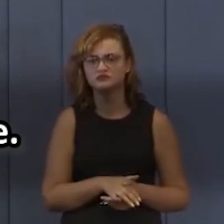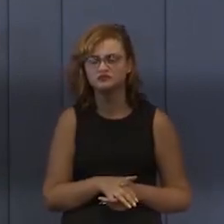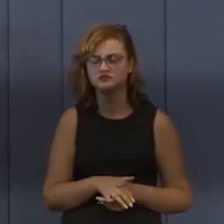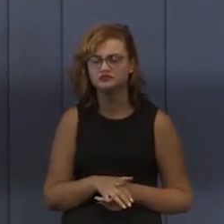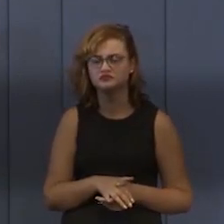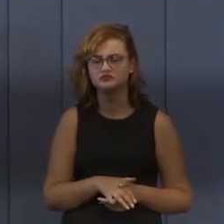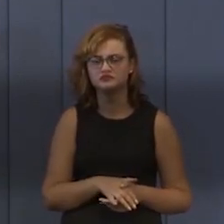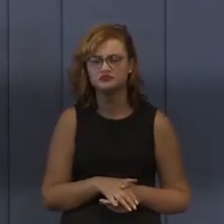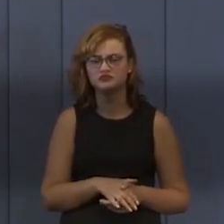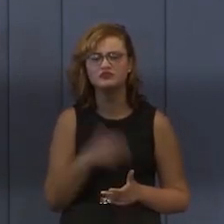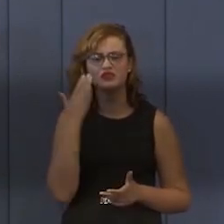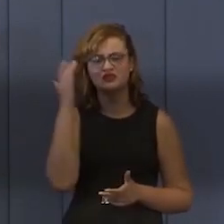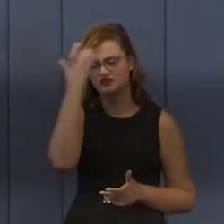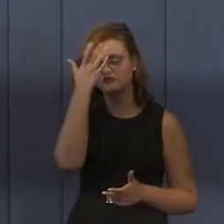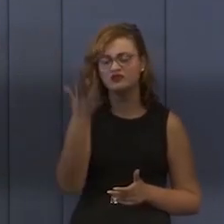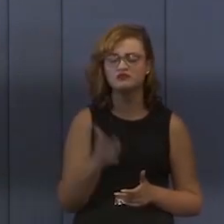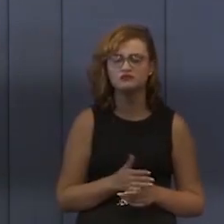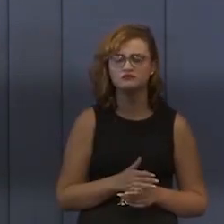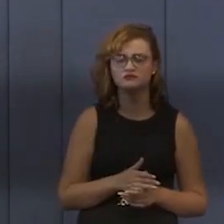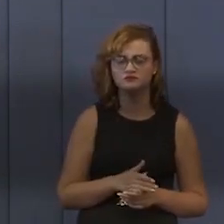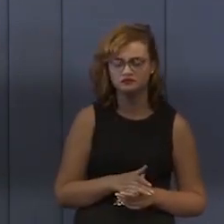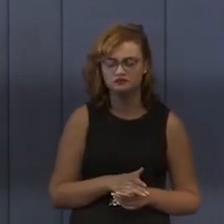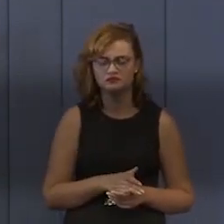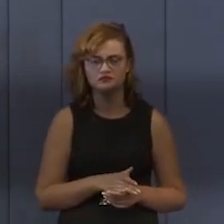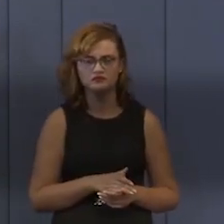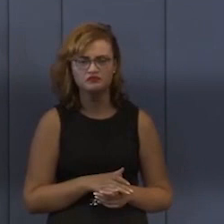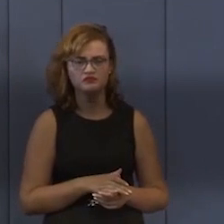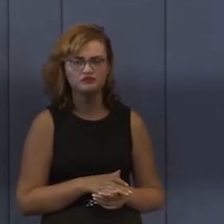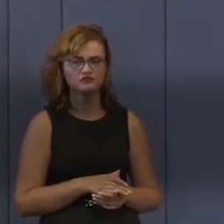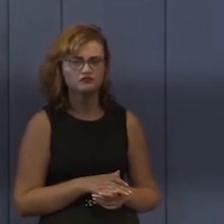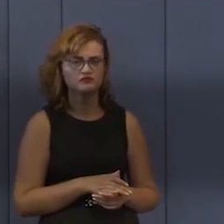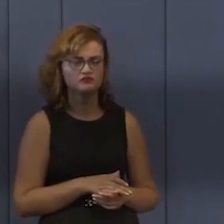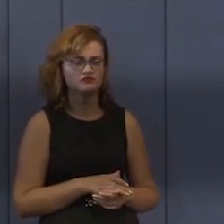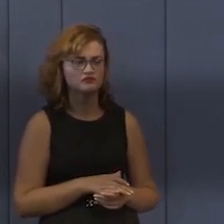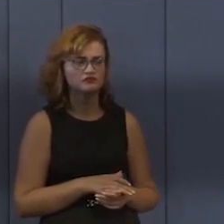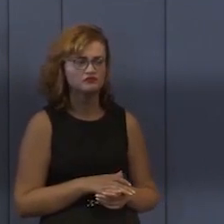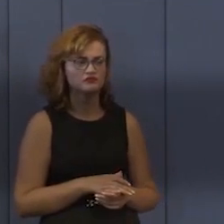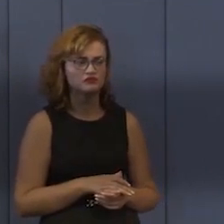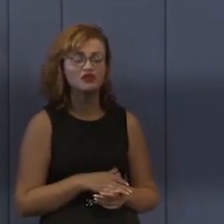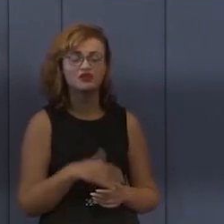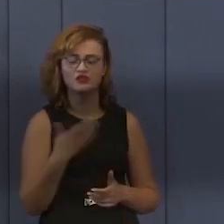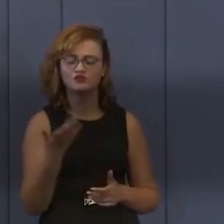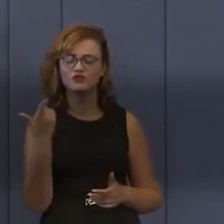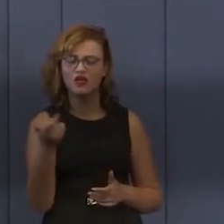estado. Isso é fácil de se compreender, sob esse ponto de vista.